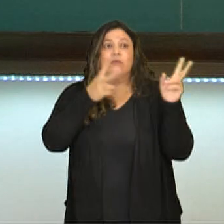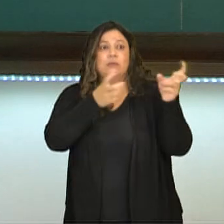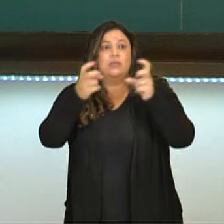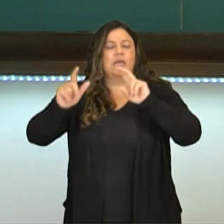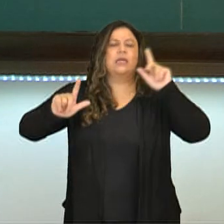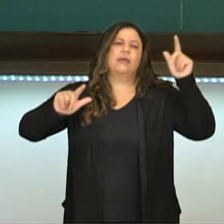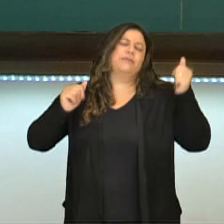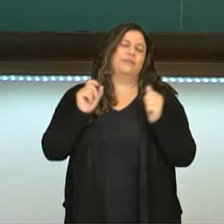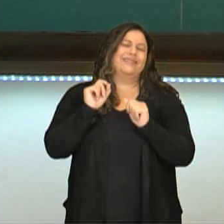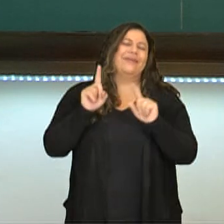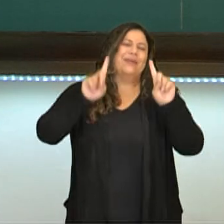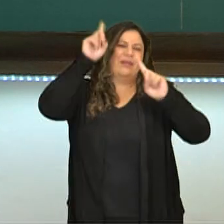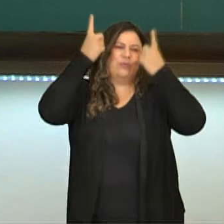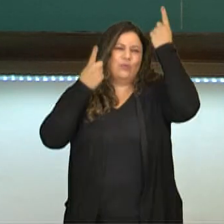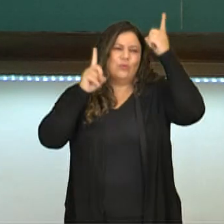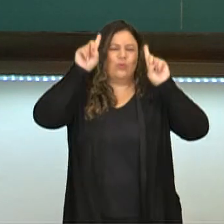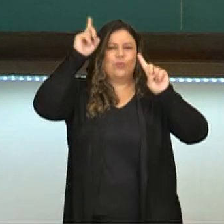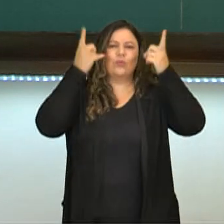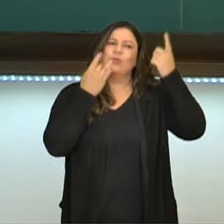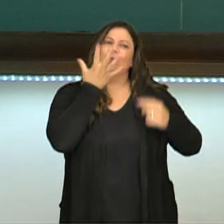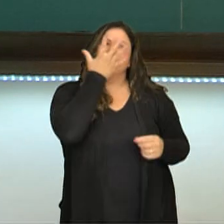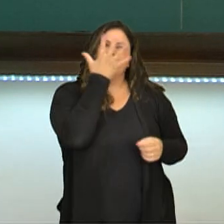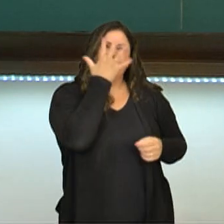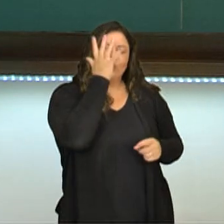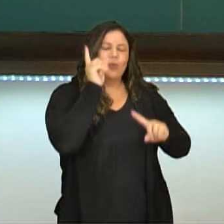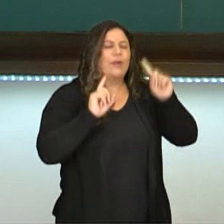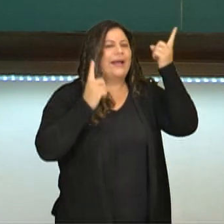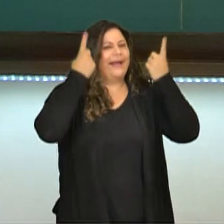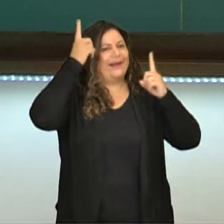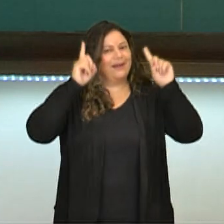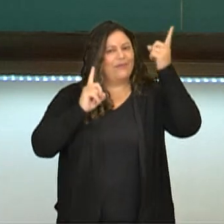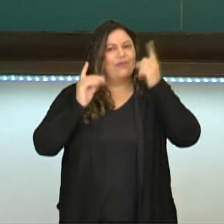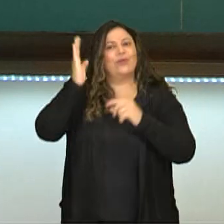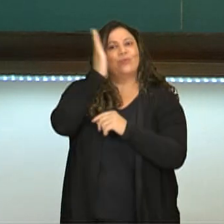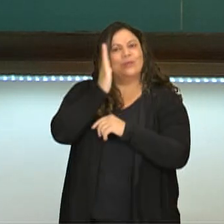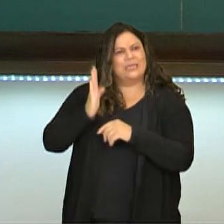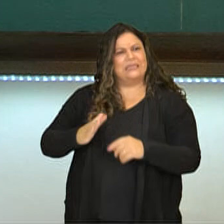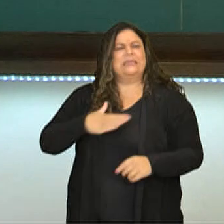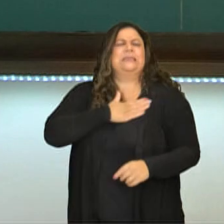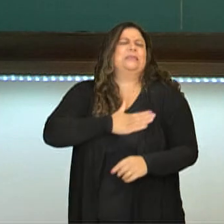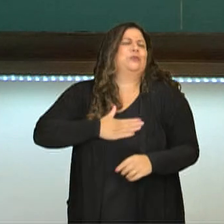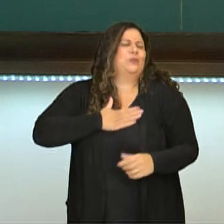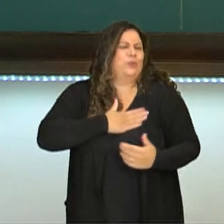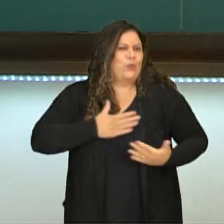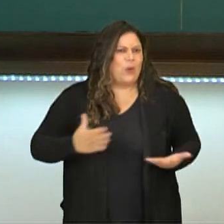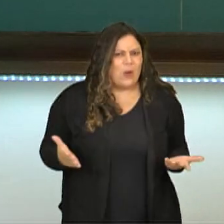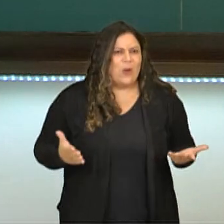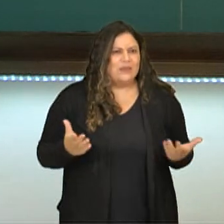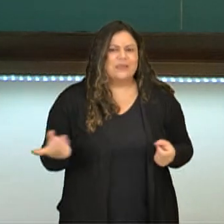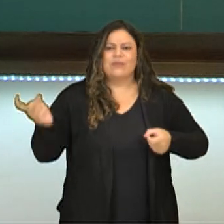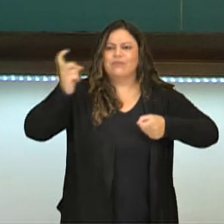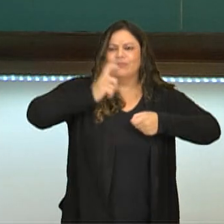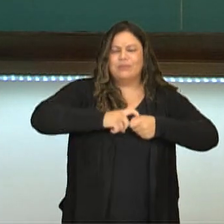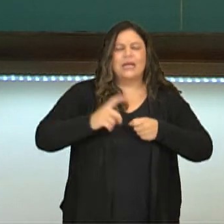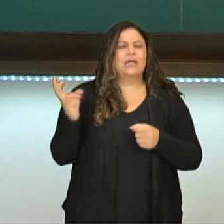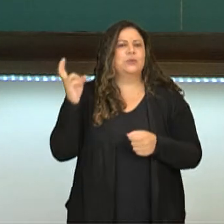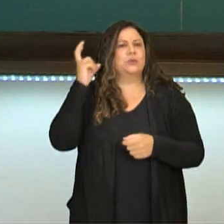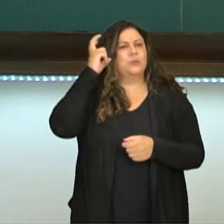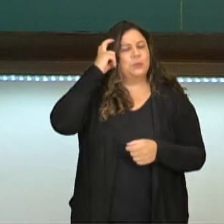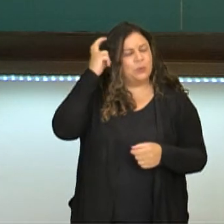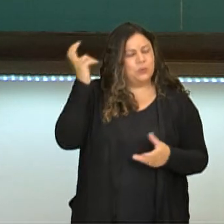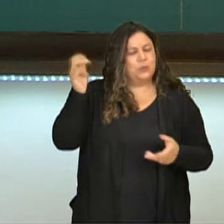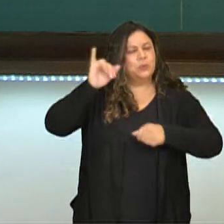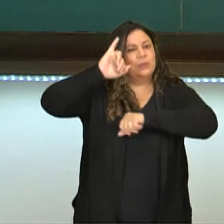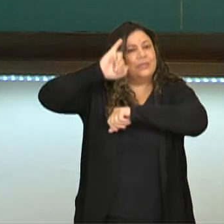carnaval brasileiro, há uma questão geral, que o brasileiro gosta de carnaval, e o carnaval é parte de uma cultura central do